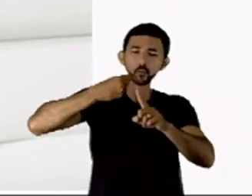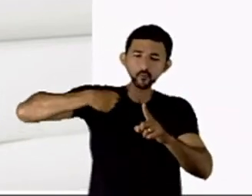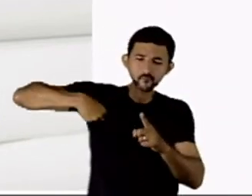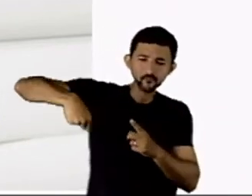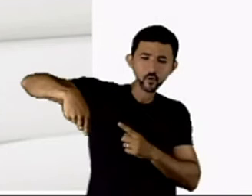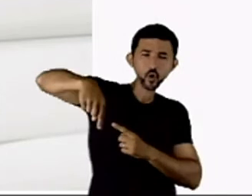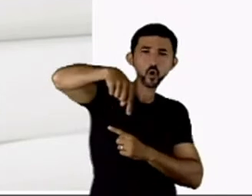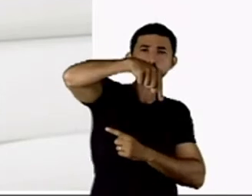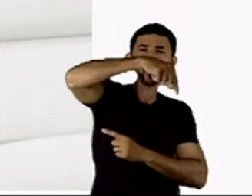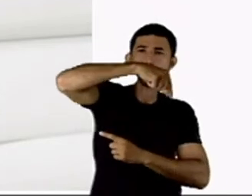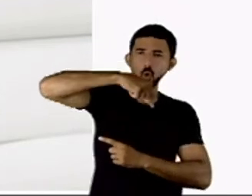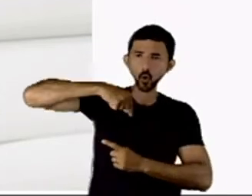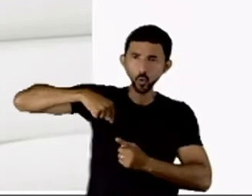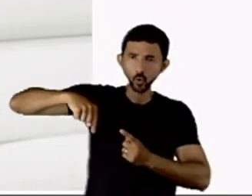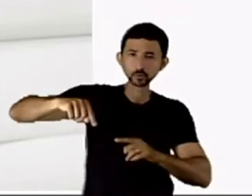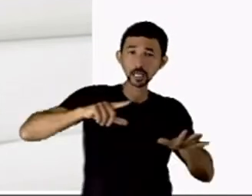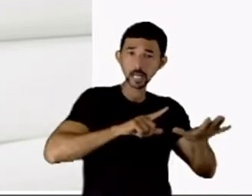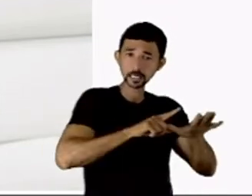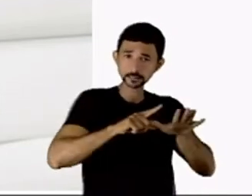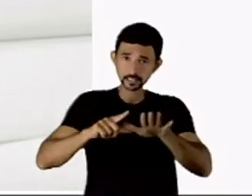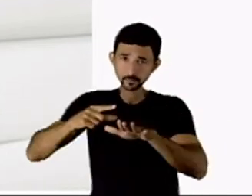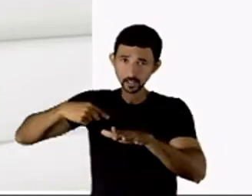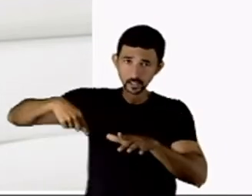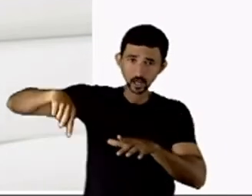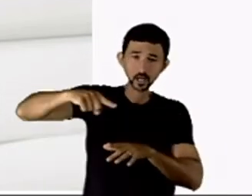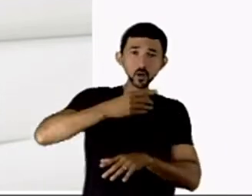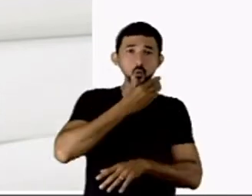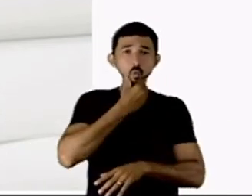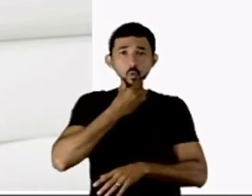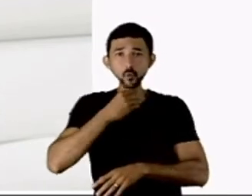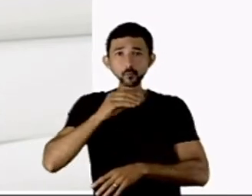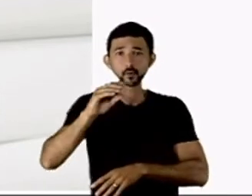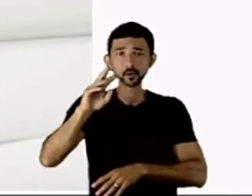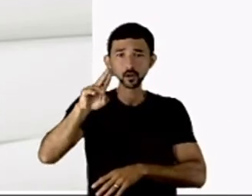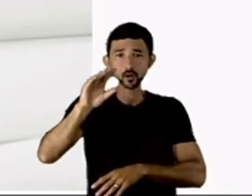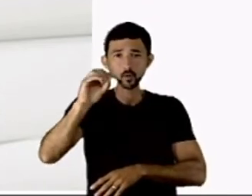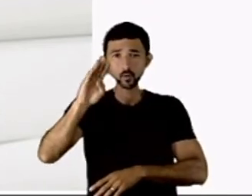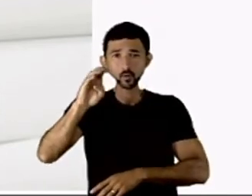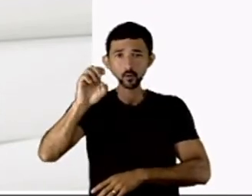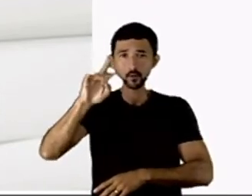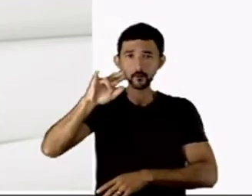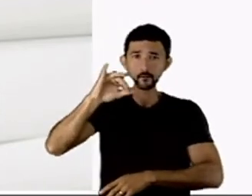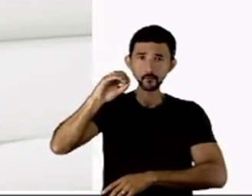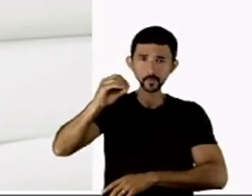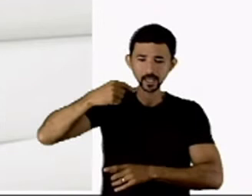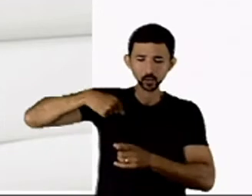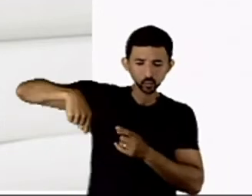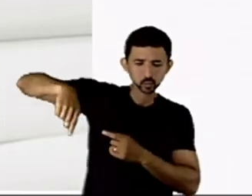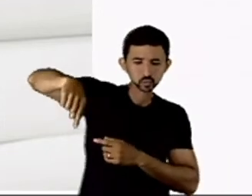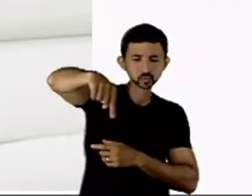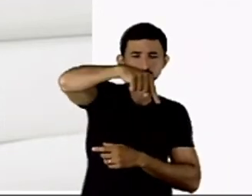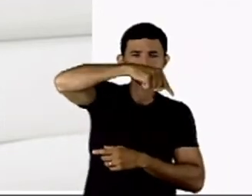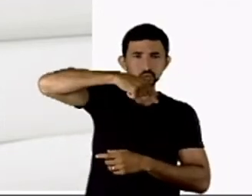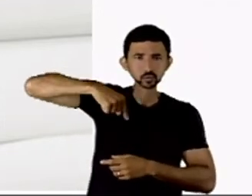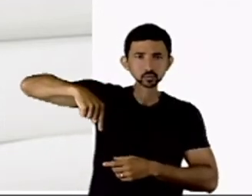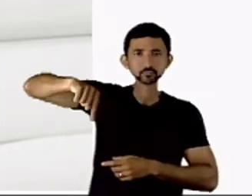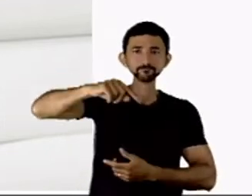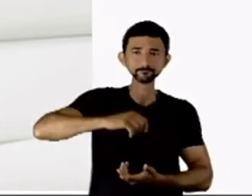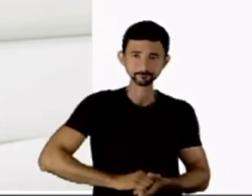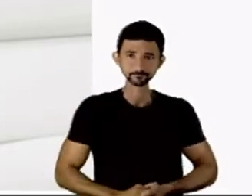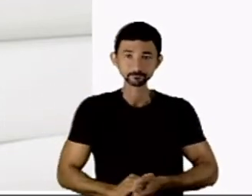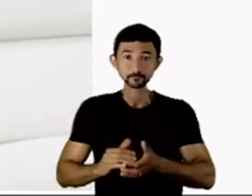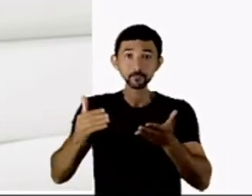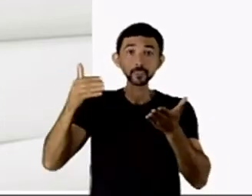voltas a cada semana que Robério tem que dar em torno do campo de futebol. E o